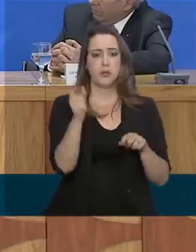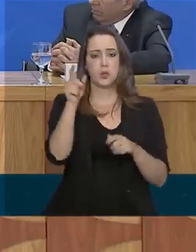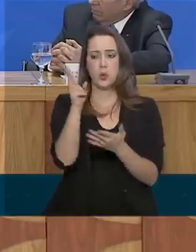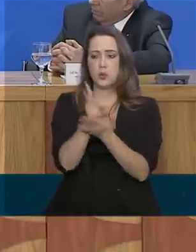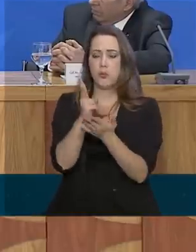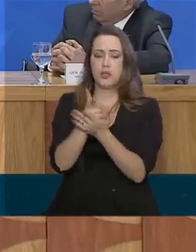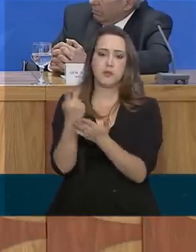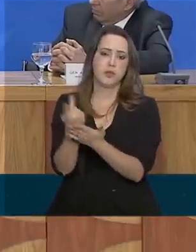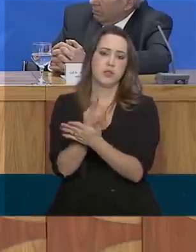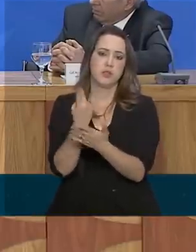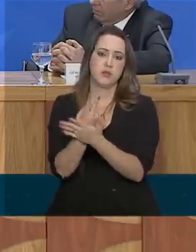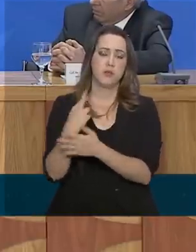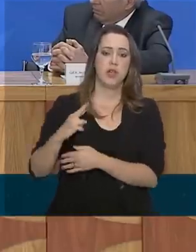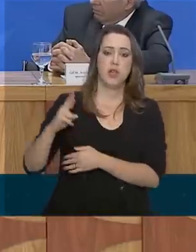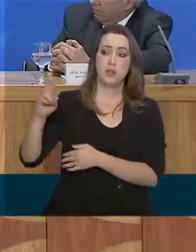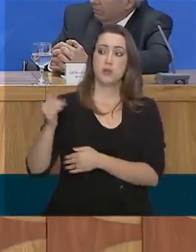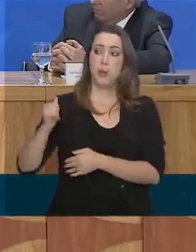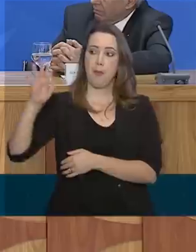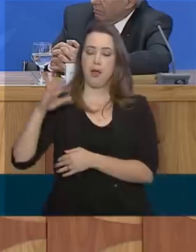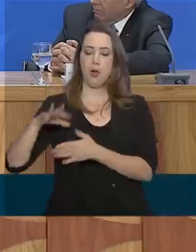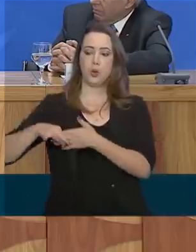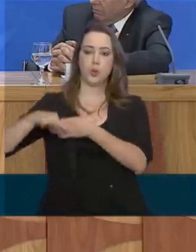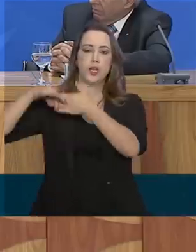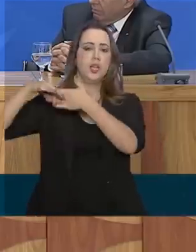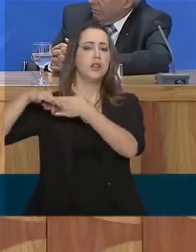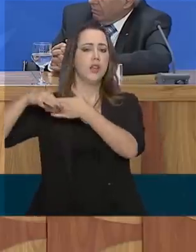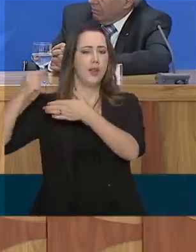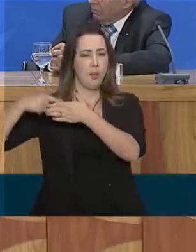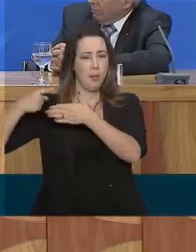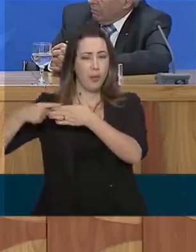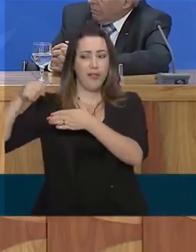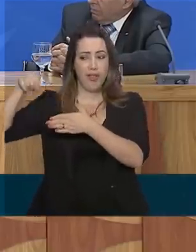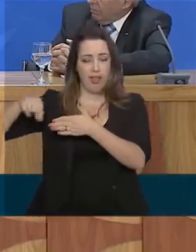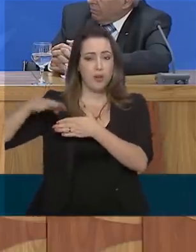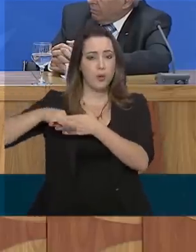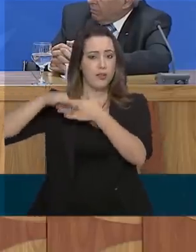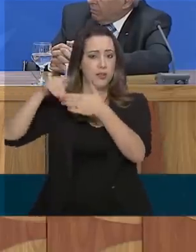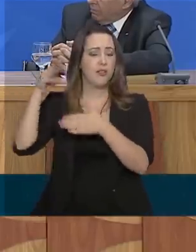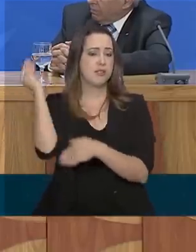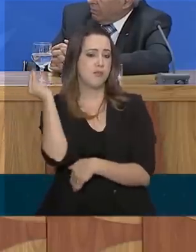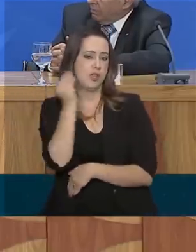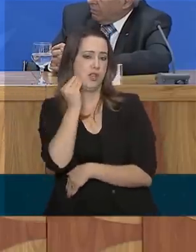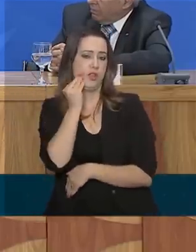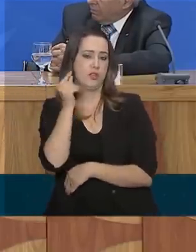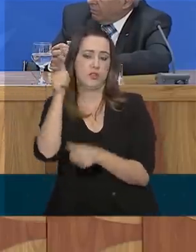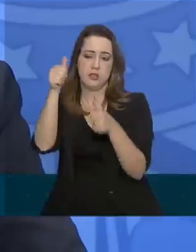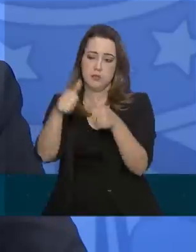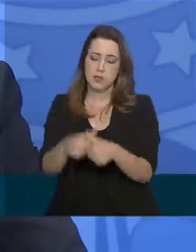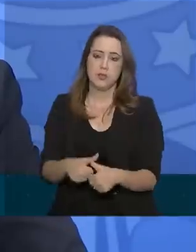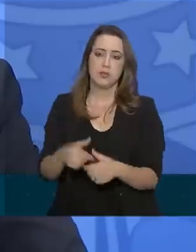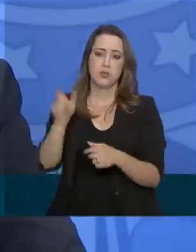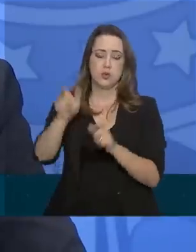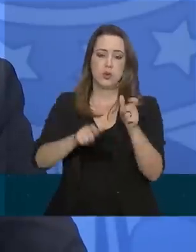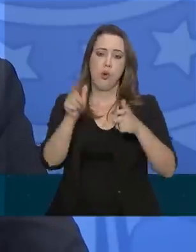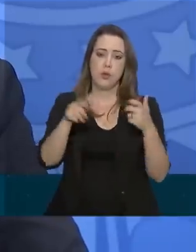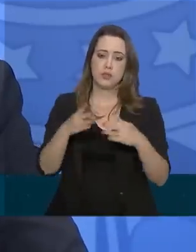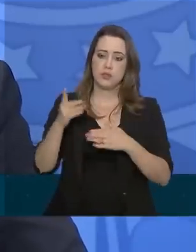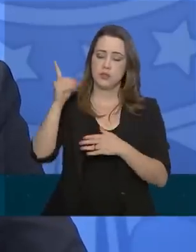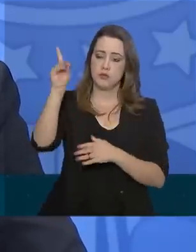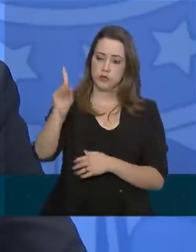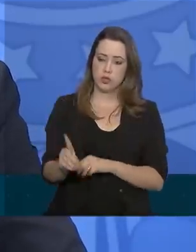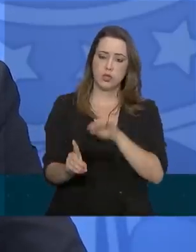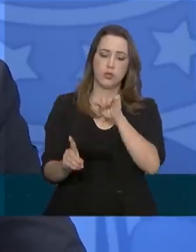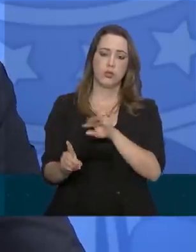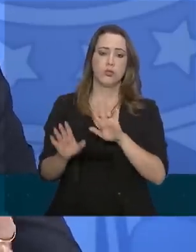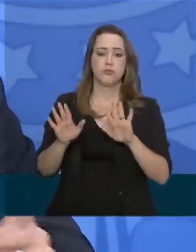a responsável é muito modo geral da sua experiência então essas pessoas são na frente desses órgãos lamento que alguns tenham